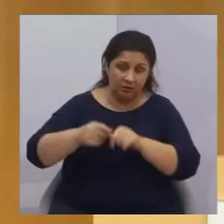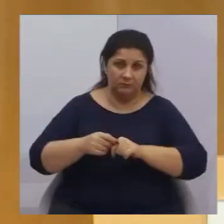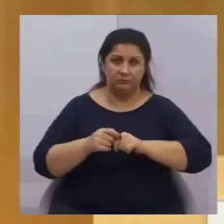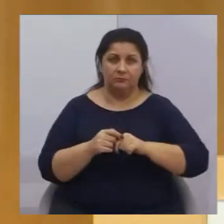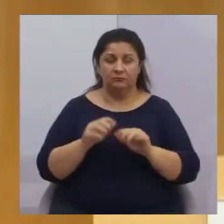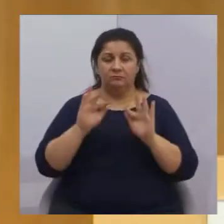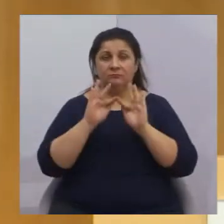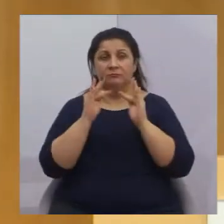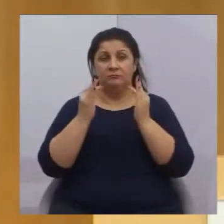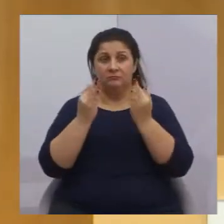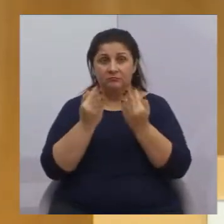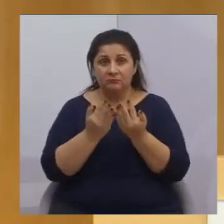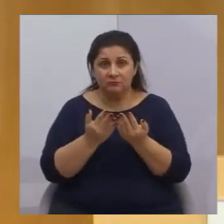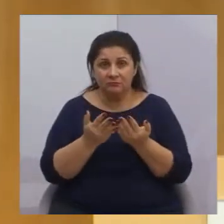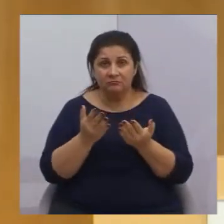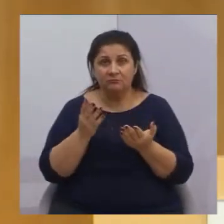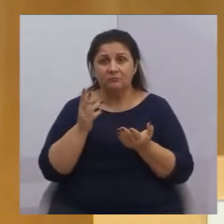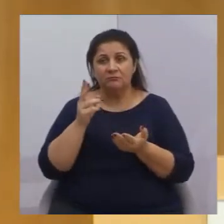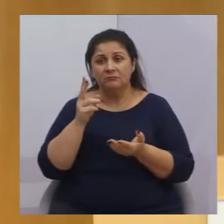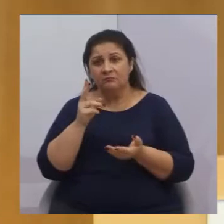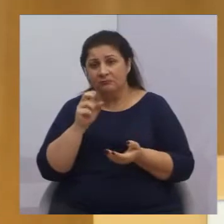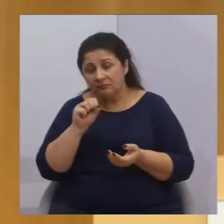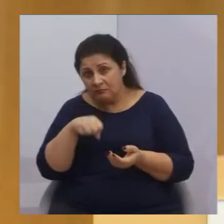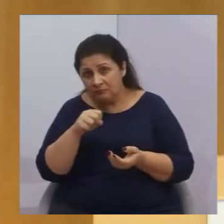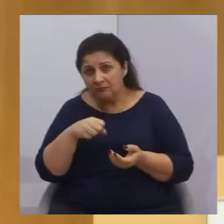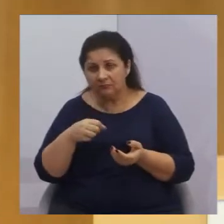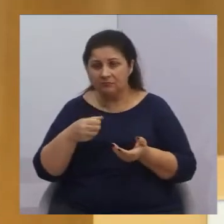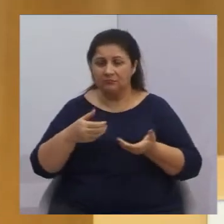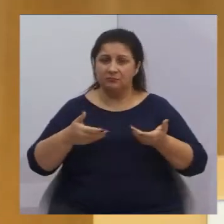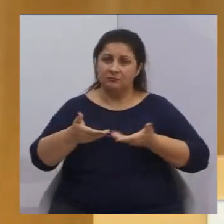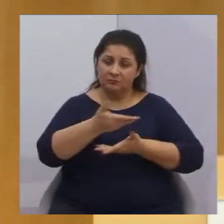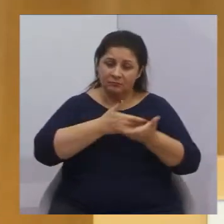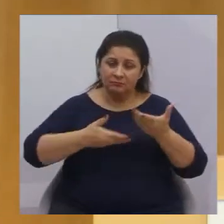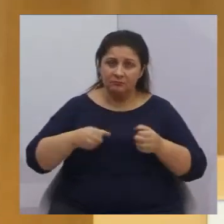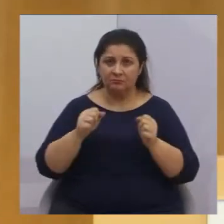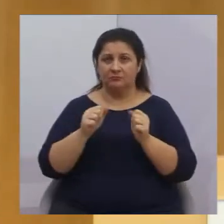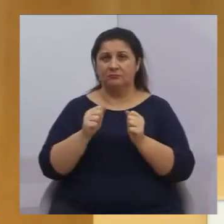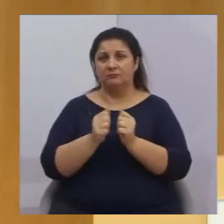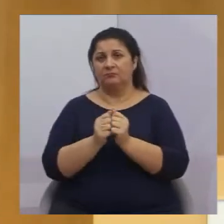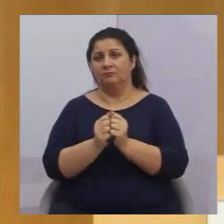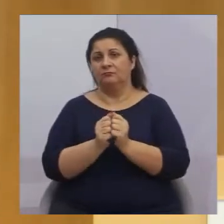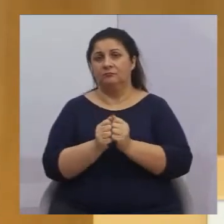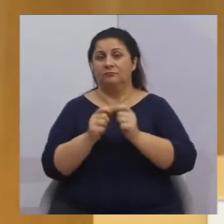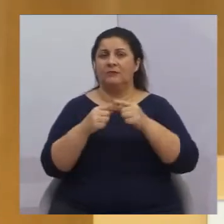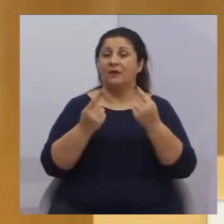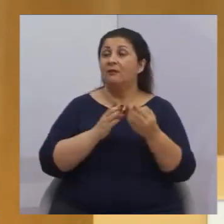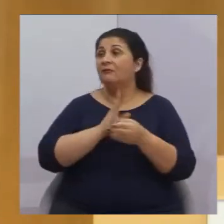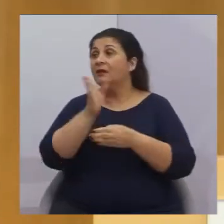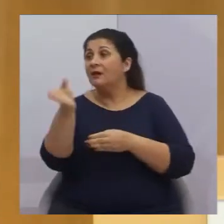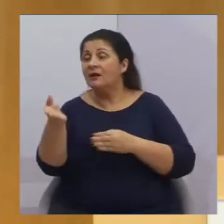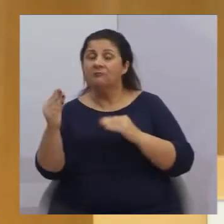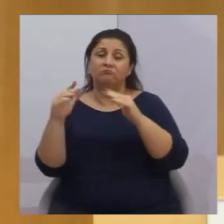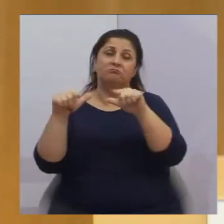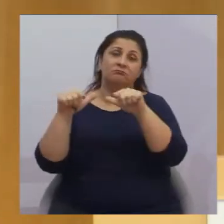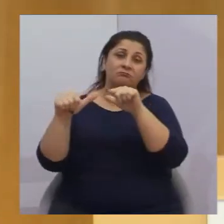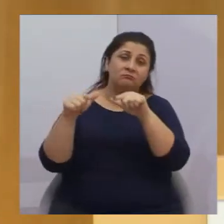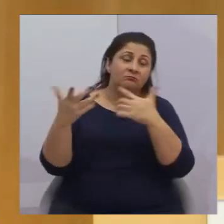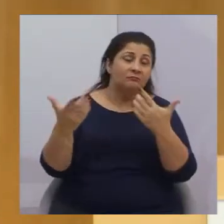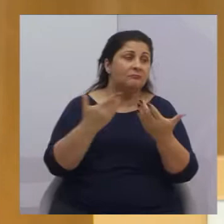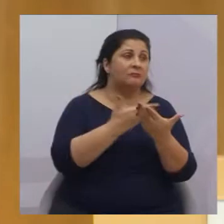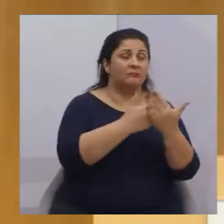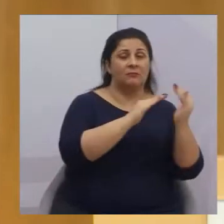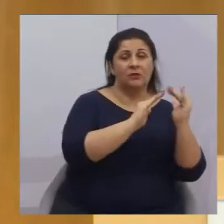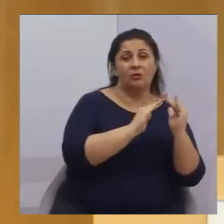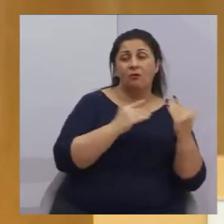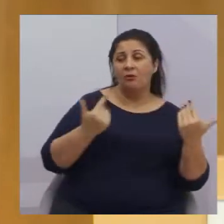já eram para estar convivendo normalmente, mas tinha esse intervalo, né? De vai para casa, vai para a escola, todo